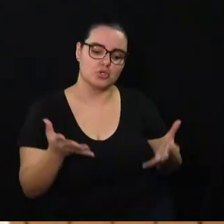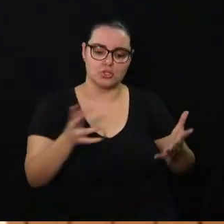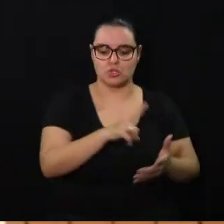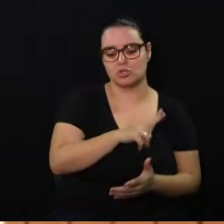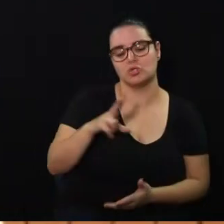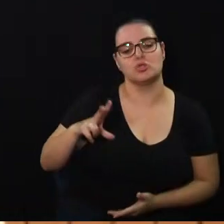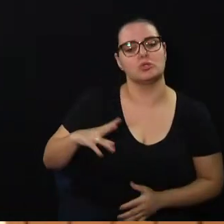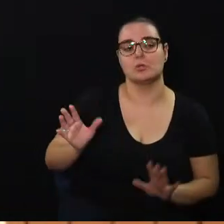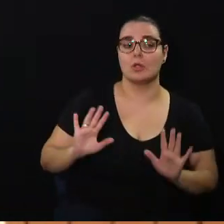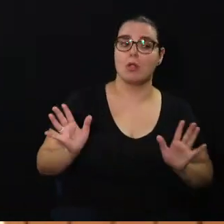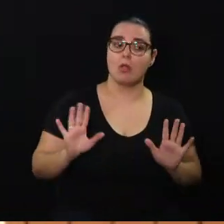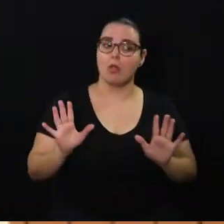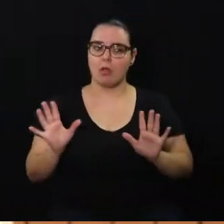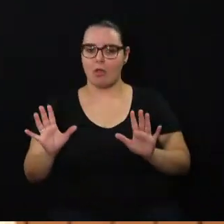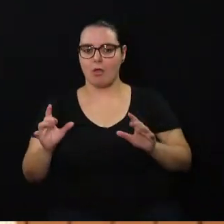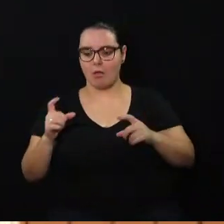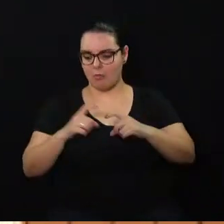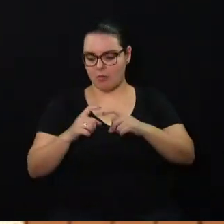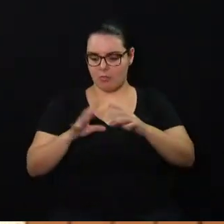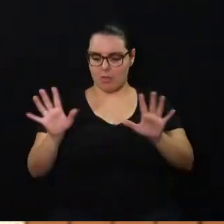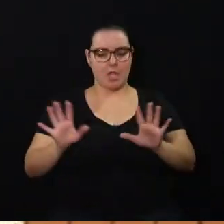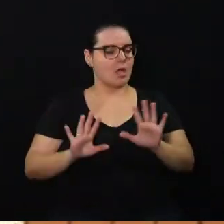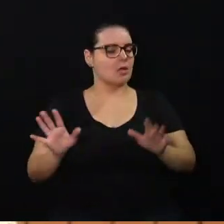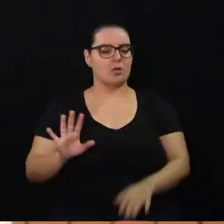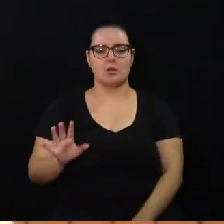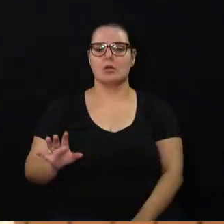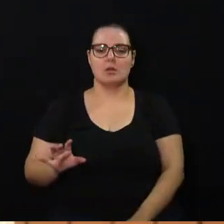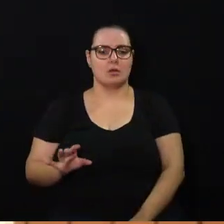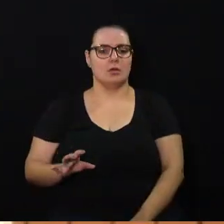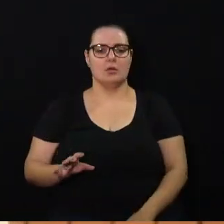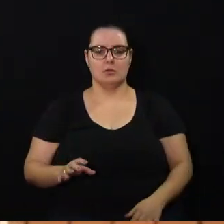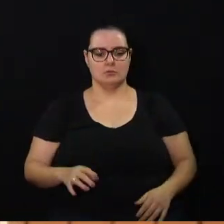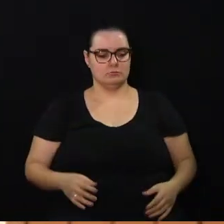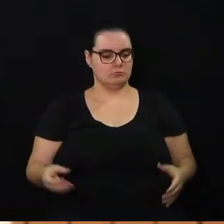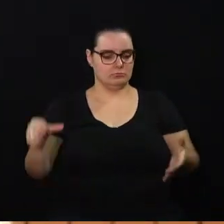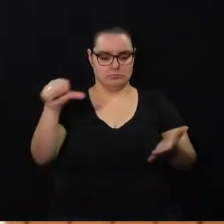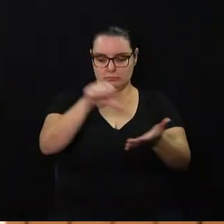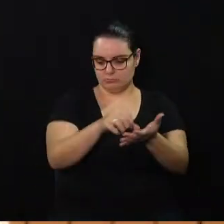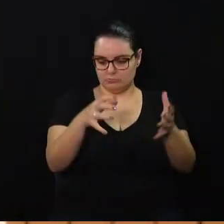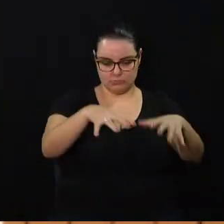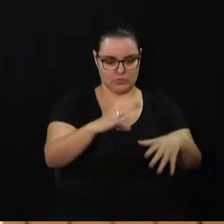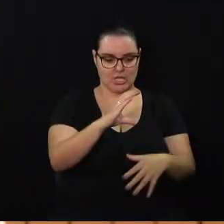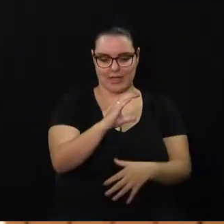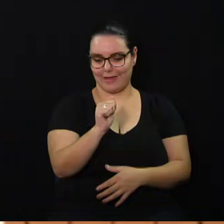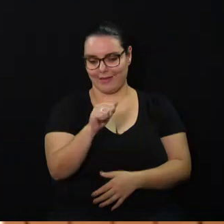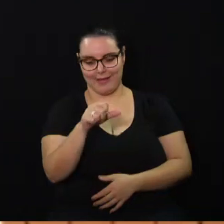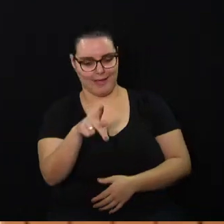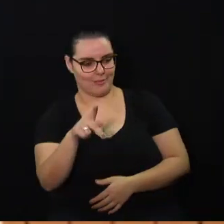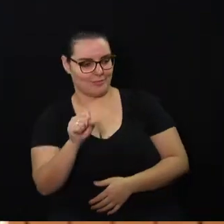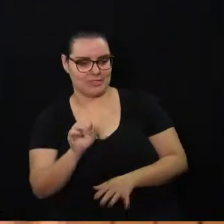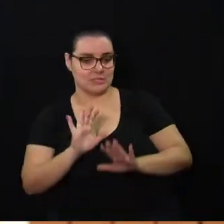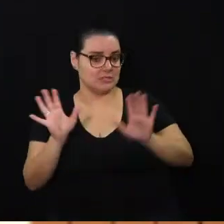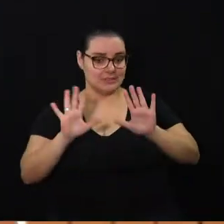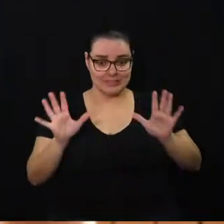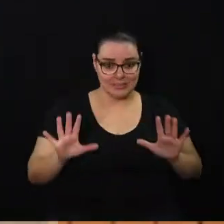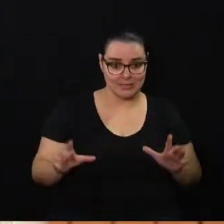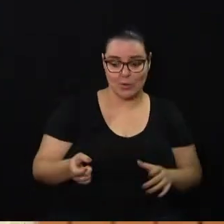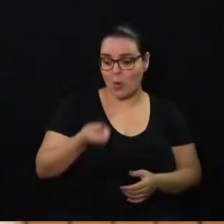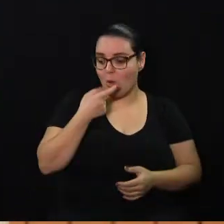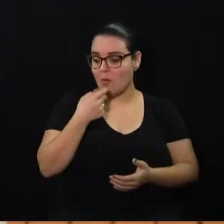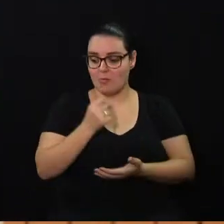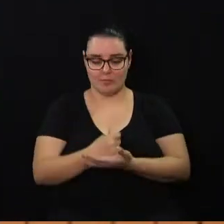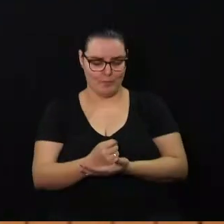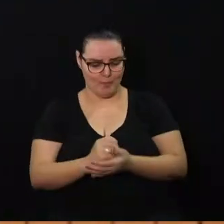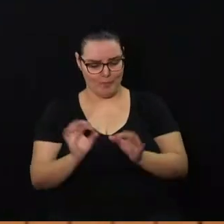são estimular ações é dentro de capez não são estimulações não é medicamentoso